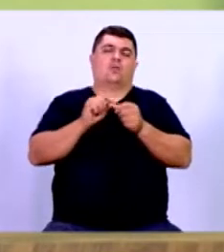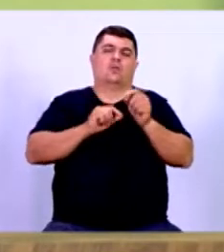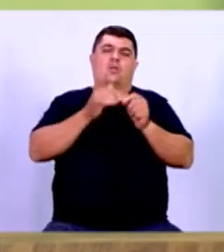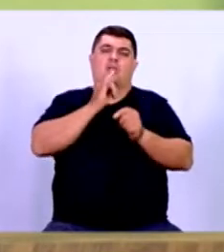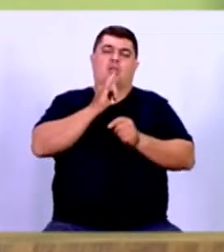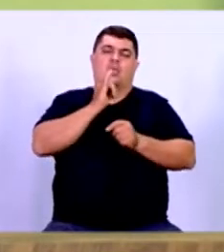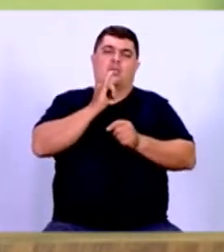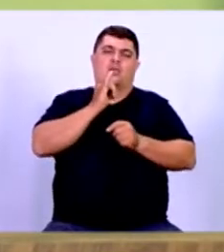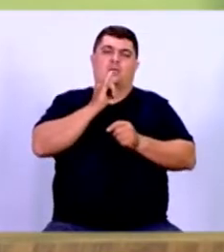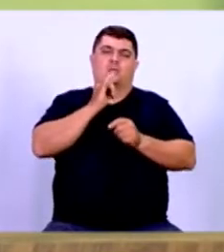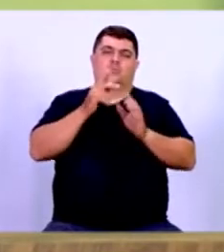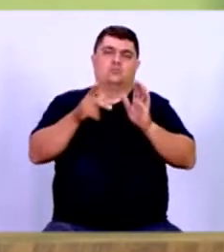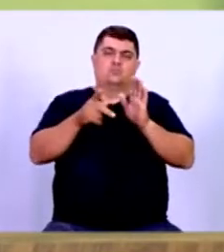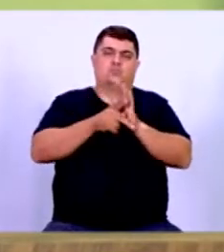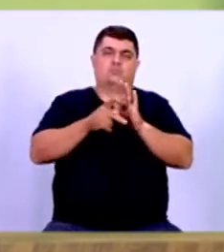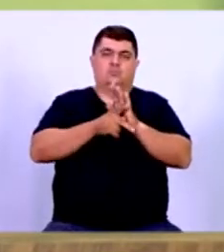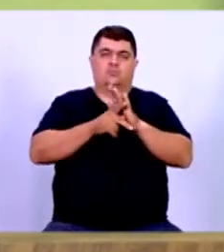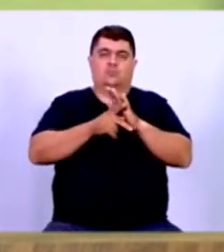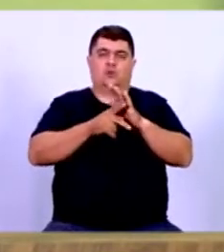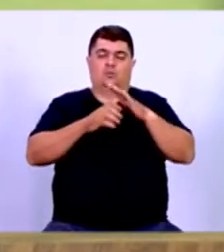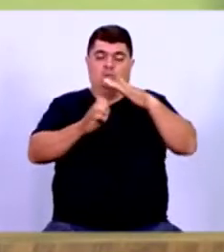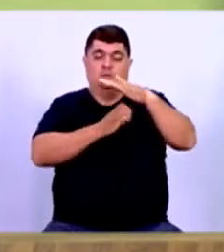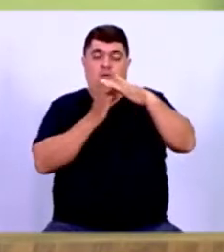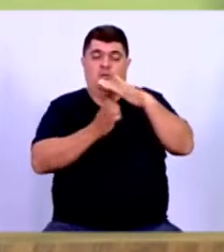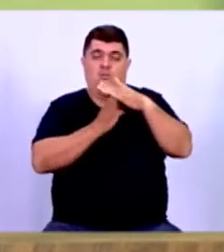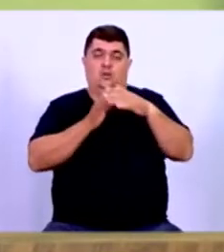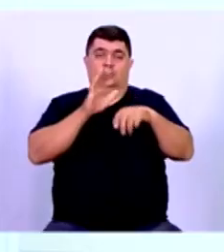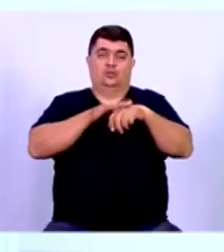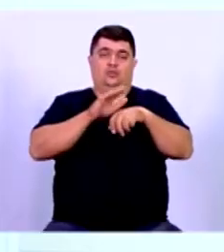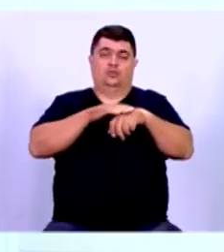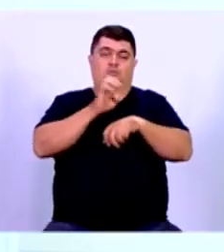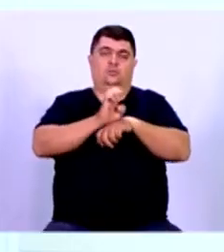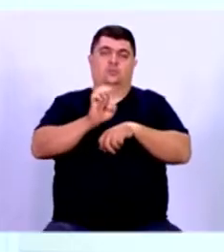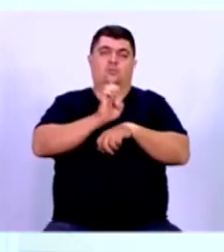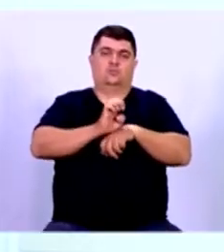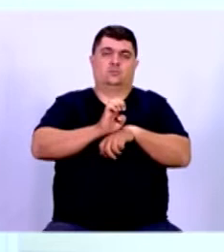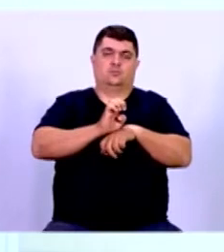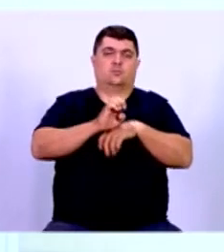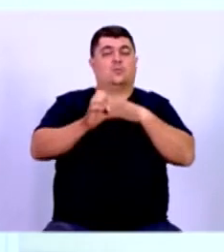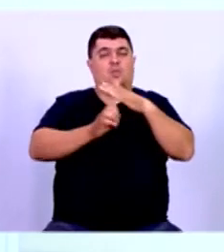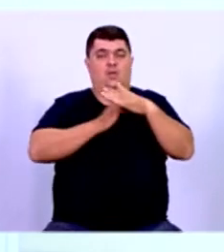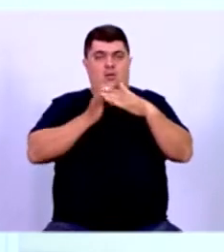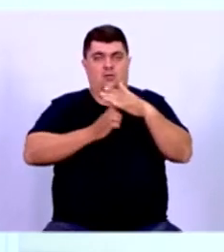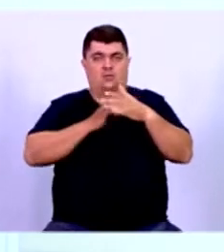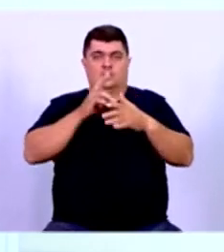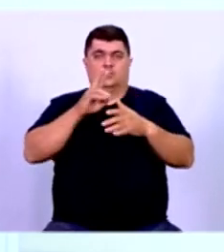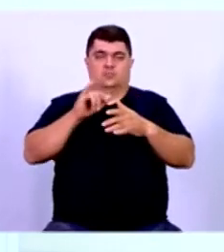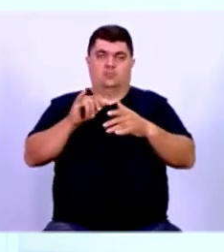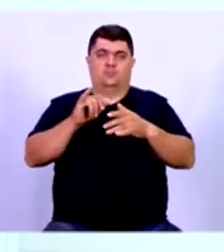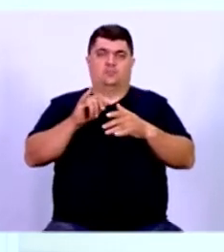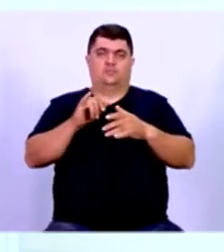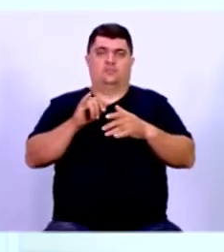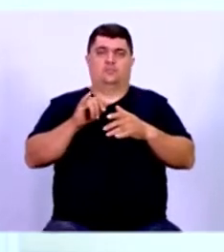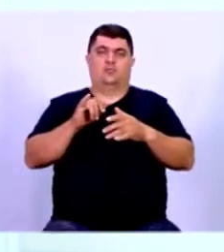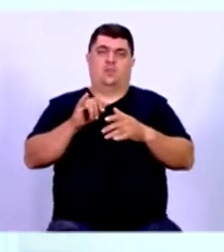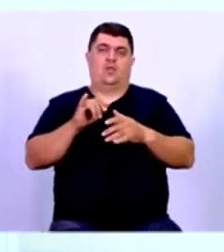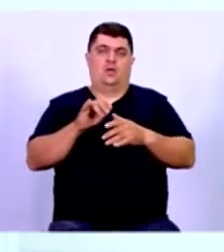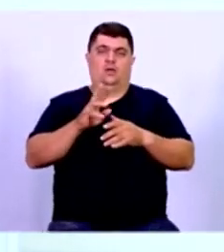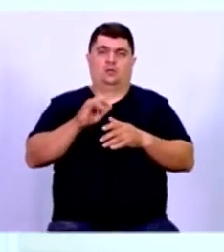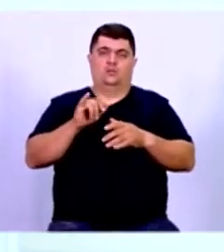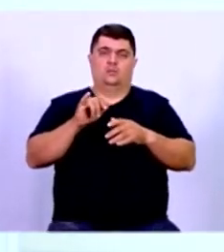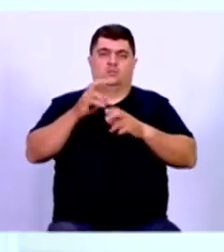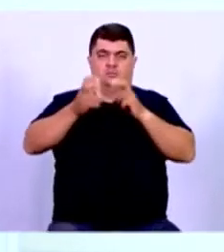da instituição que concede o estágio? Bom, a instituição concedente, que na maior parte do curso